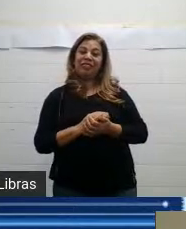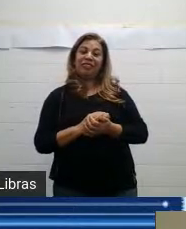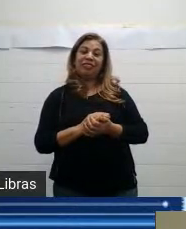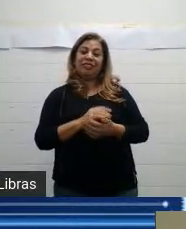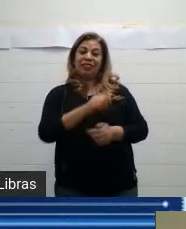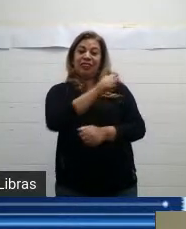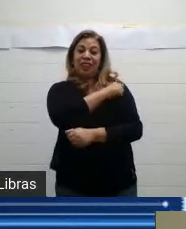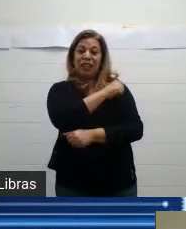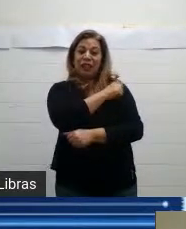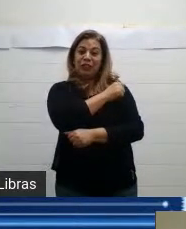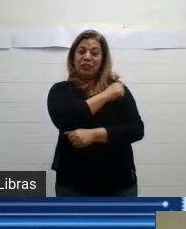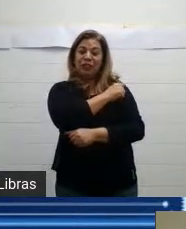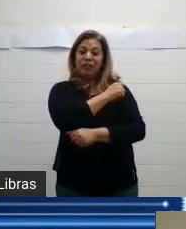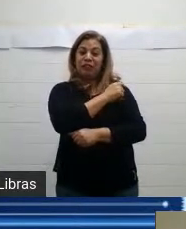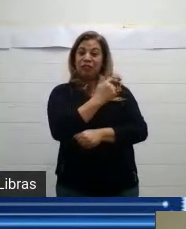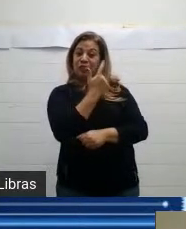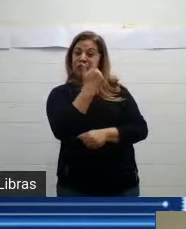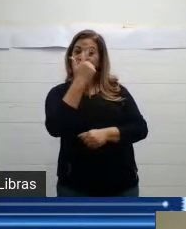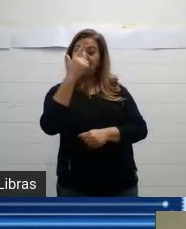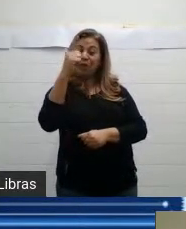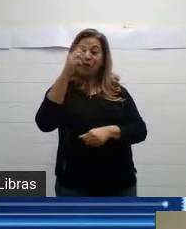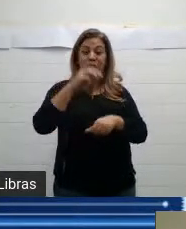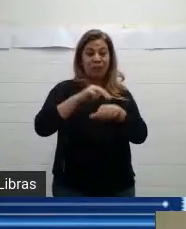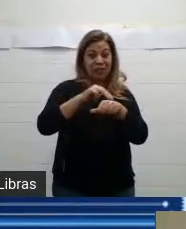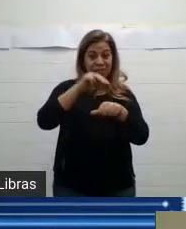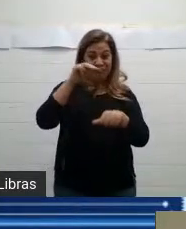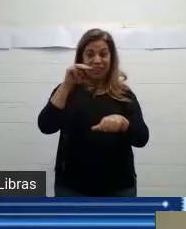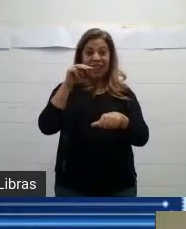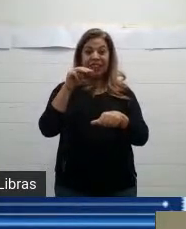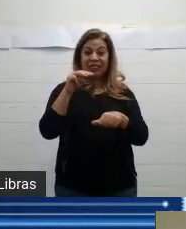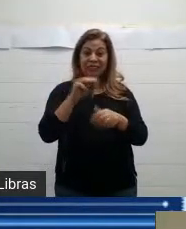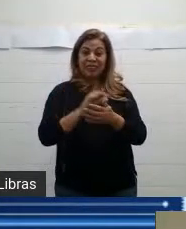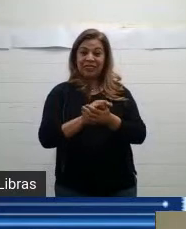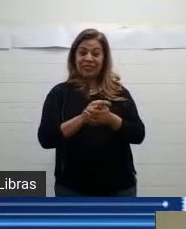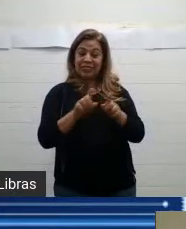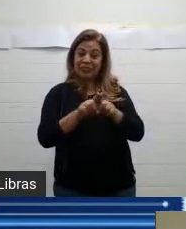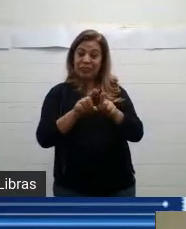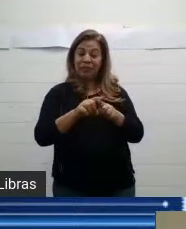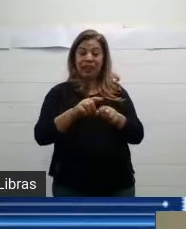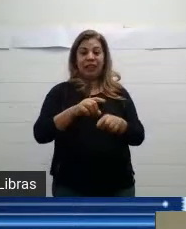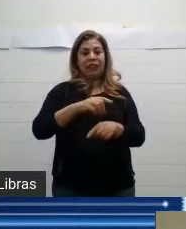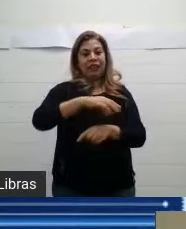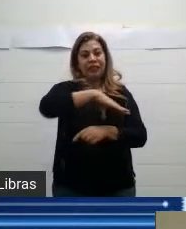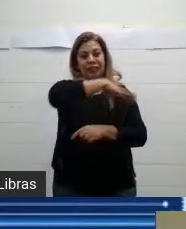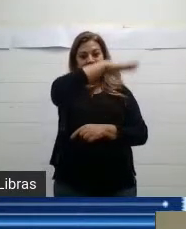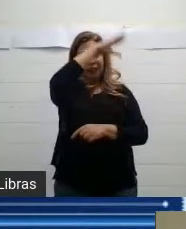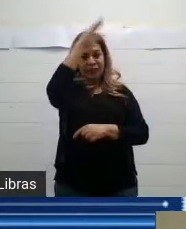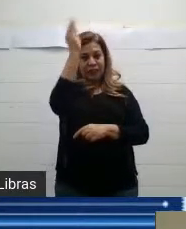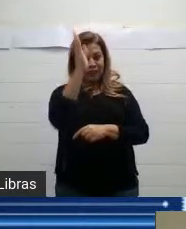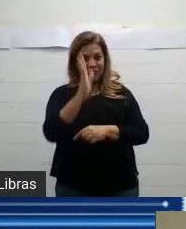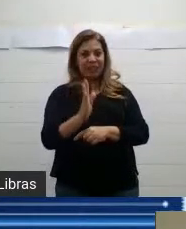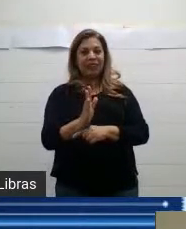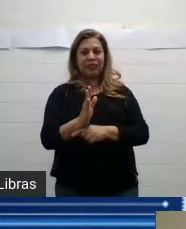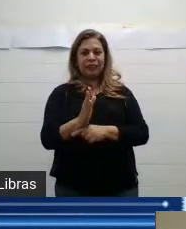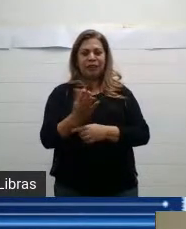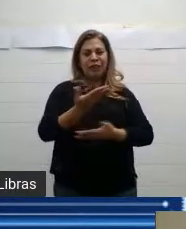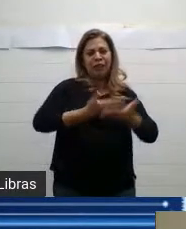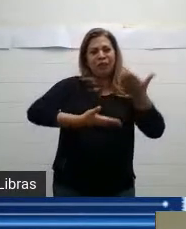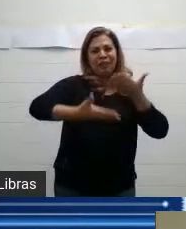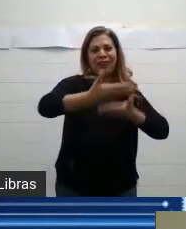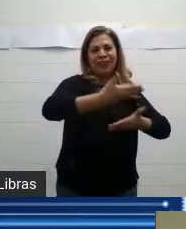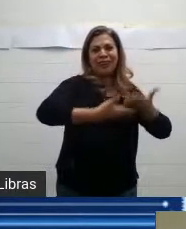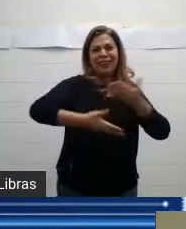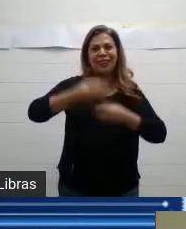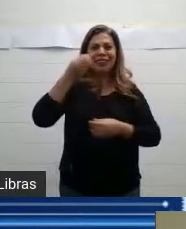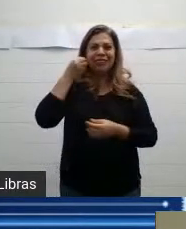de outros mestrados, até mesmo dos outros Profeps, para a gente poder compartilhar também um pouquinho dessa experiência de